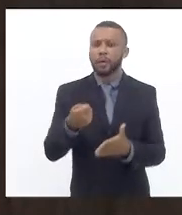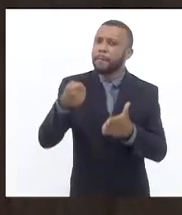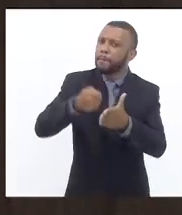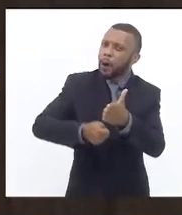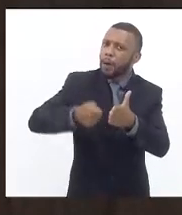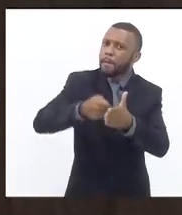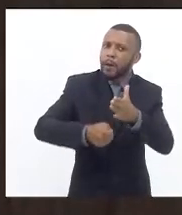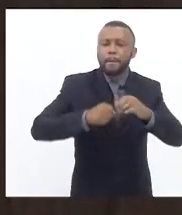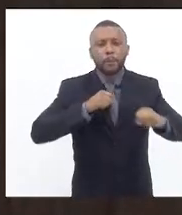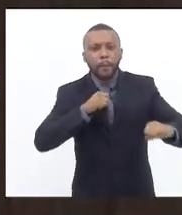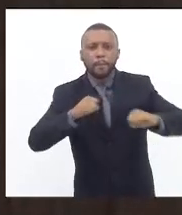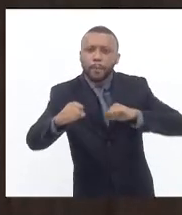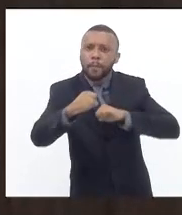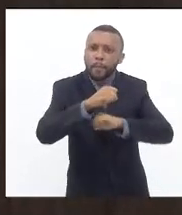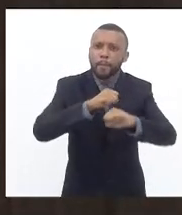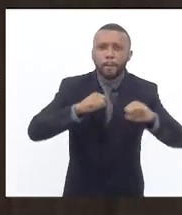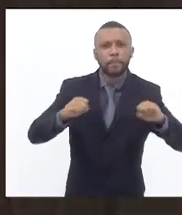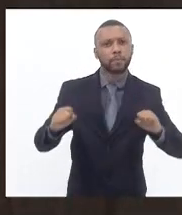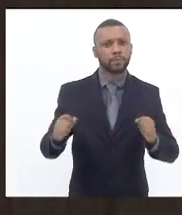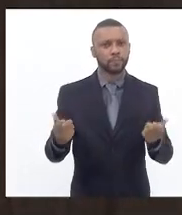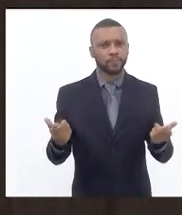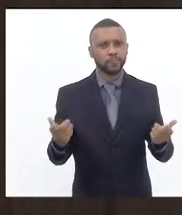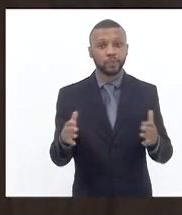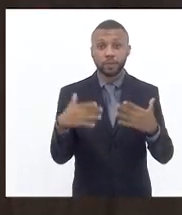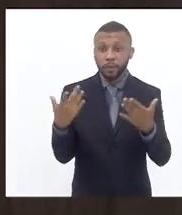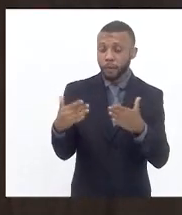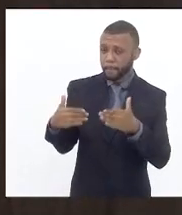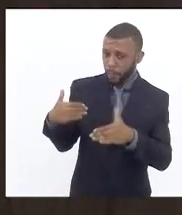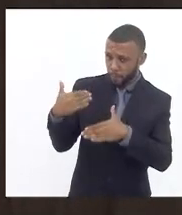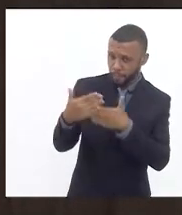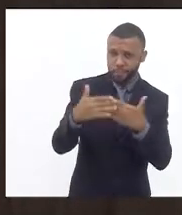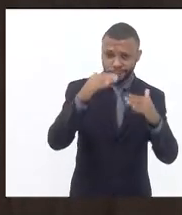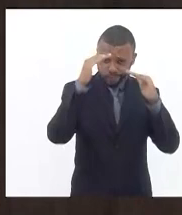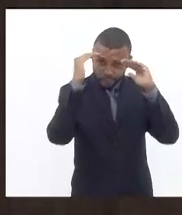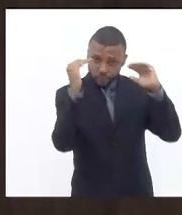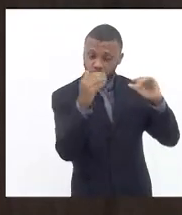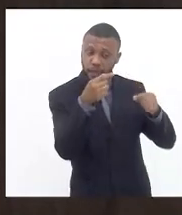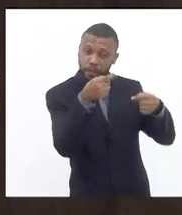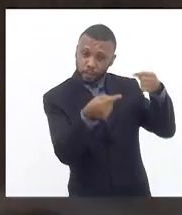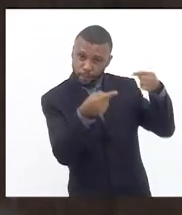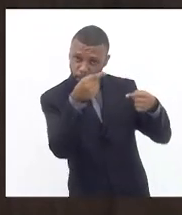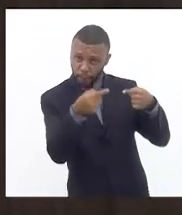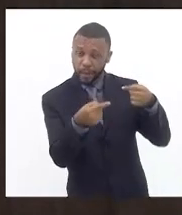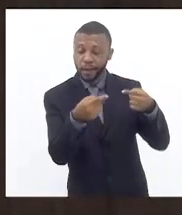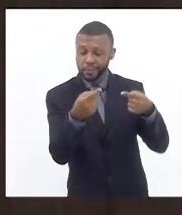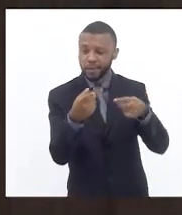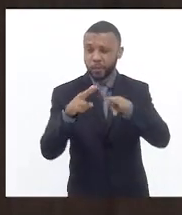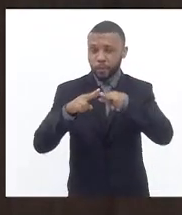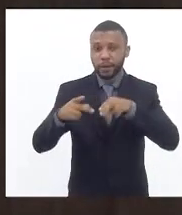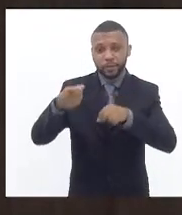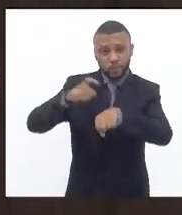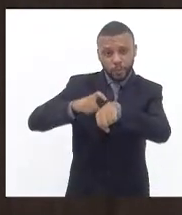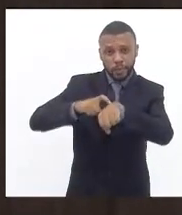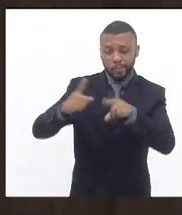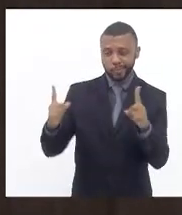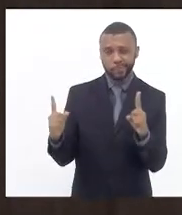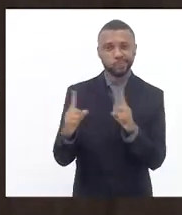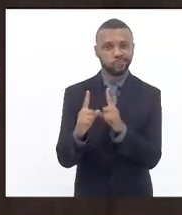reivindicar Mas a questão então assim é avançando respeitosamente um debate até por causa do tempo